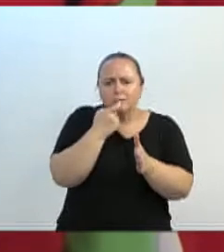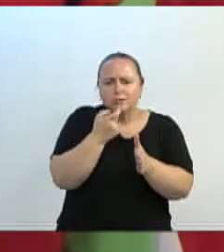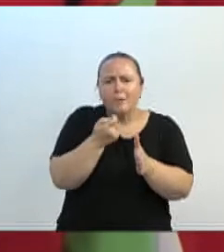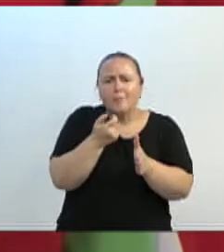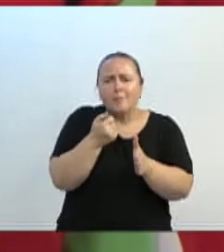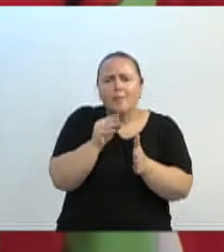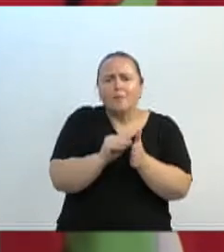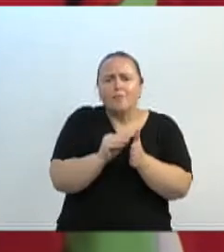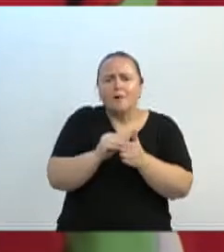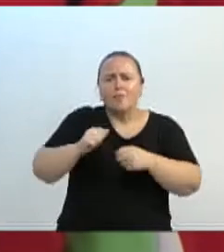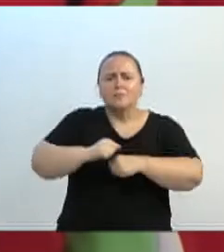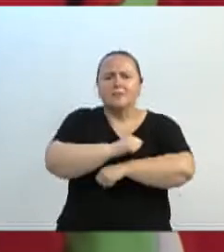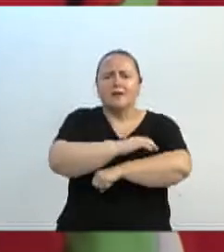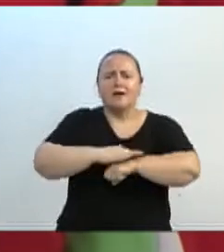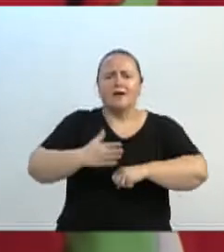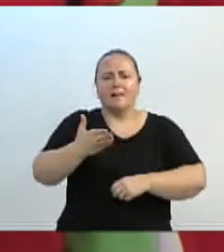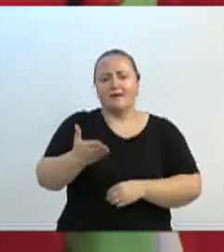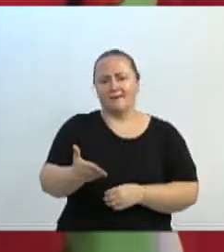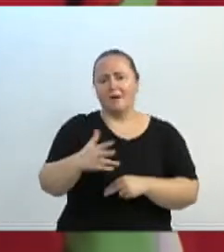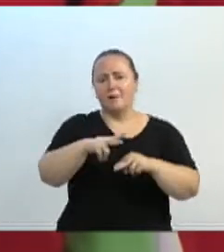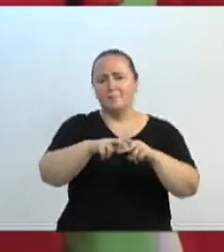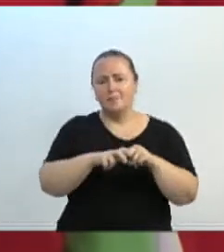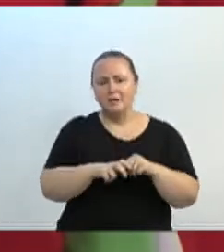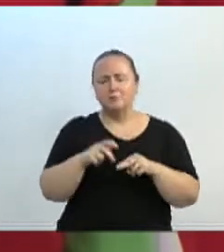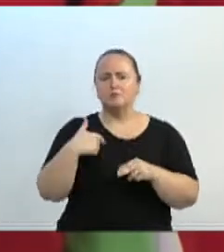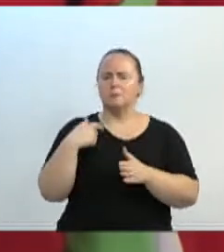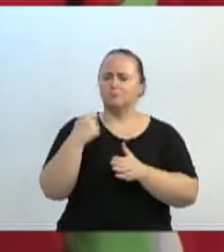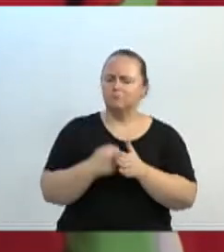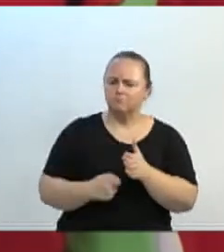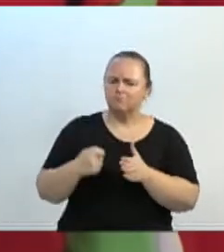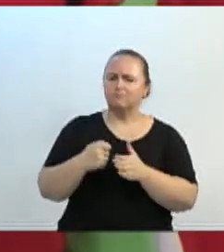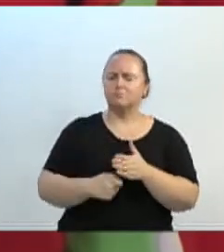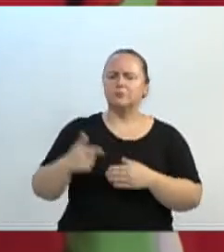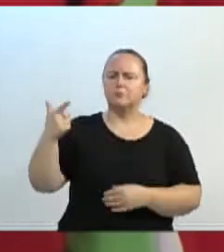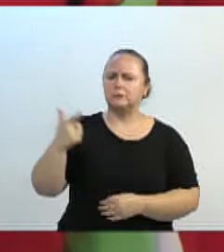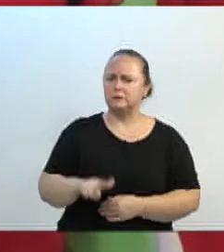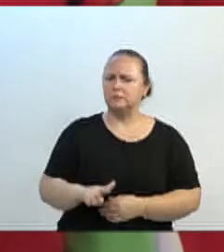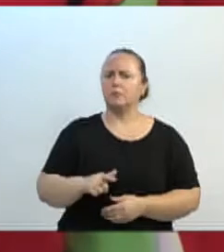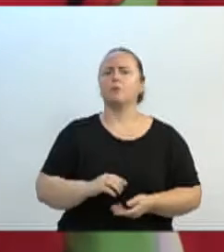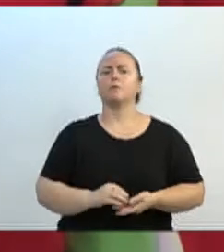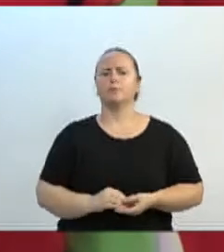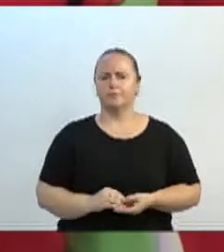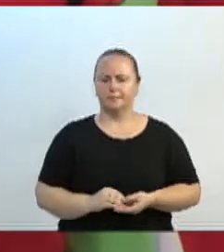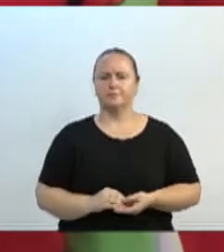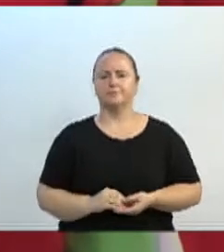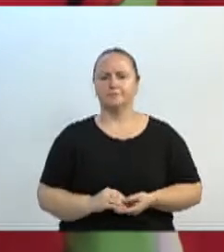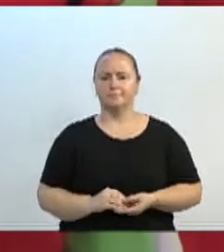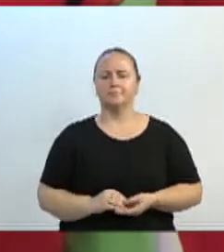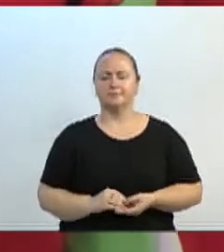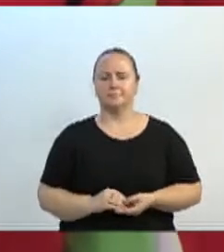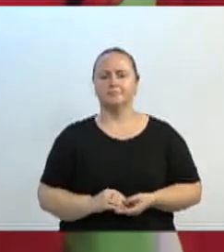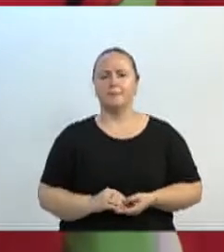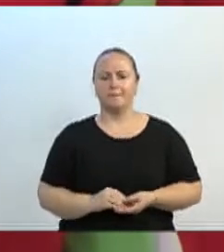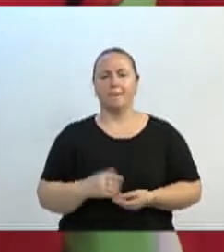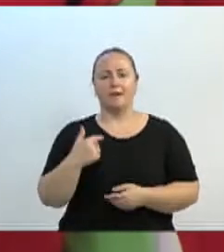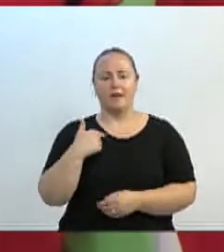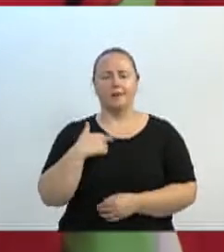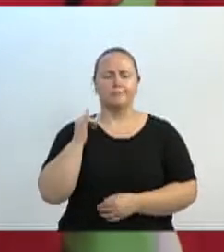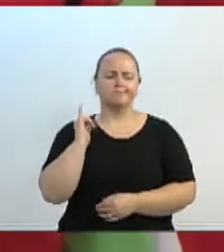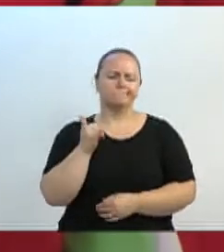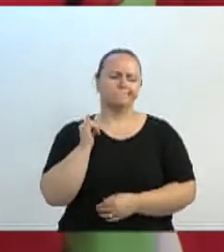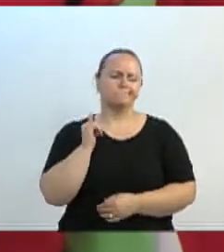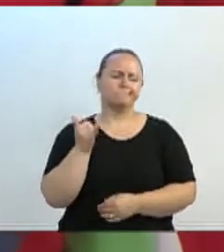termos realmente essa obra concluída. Os senhores terão ideia, eu faço menção disso